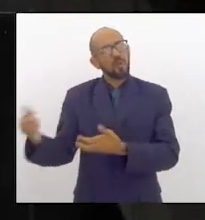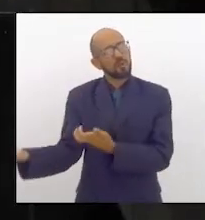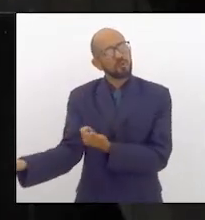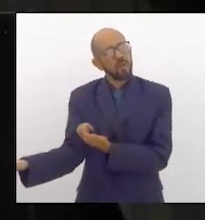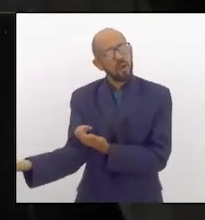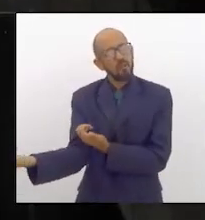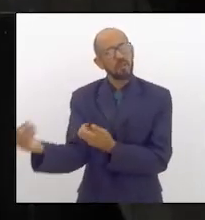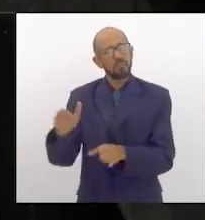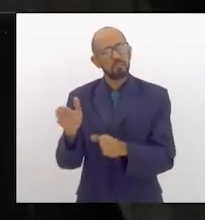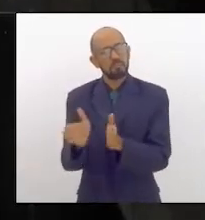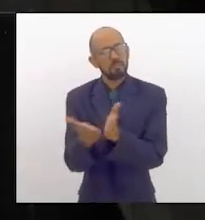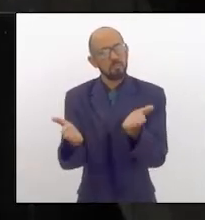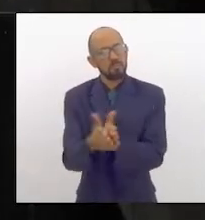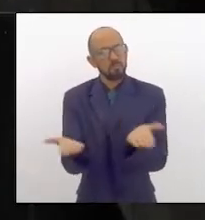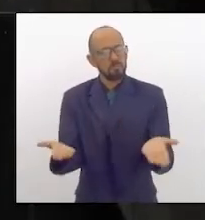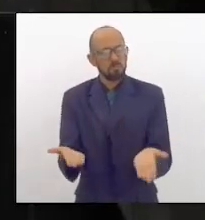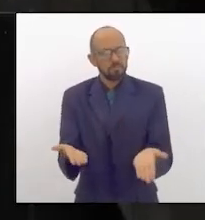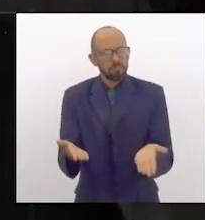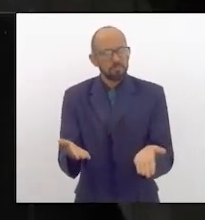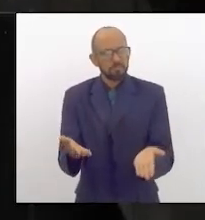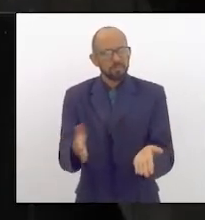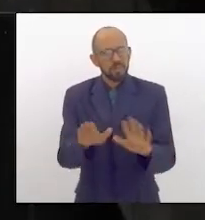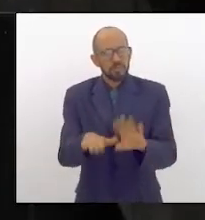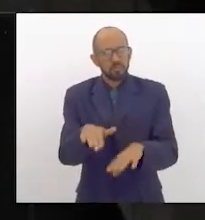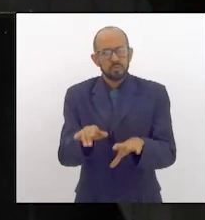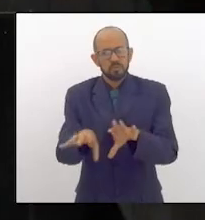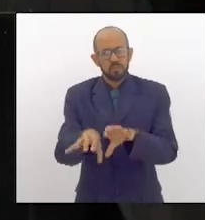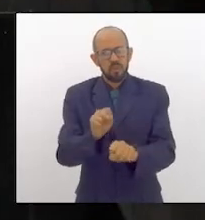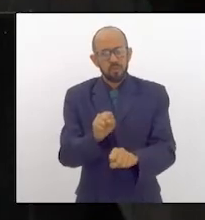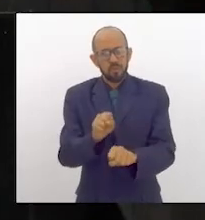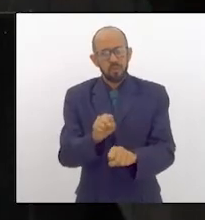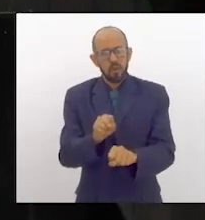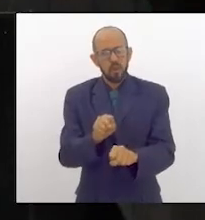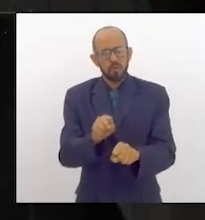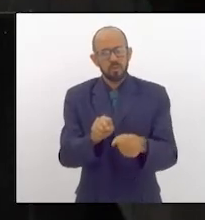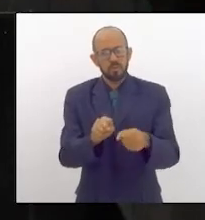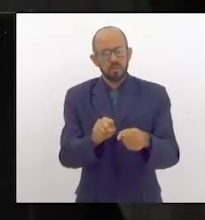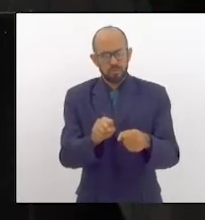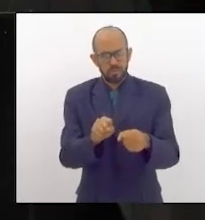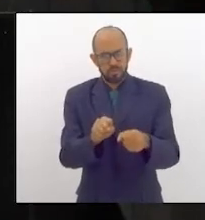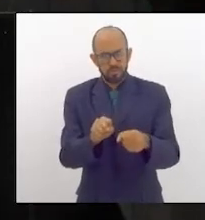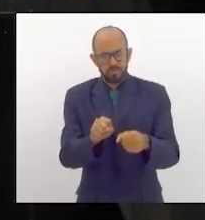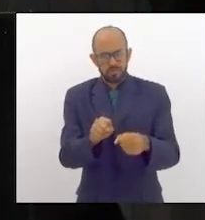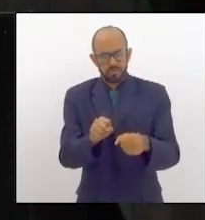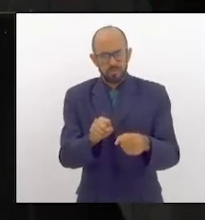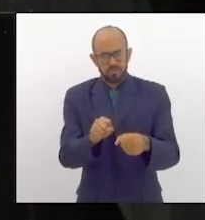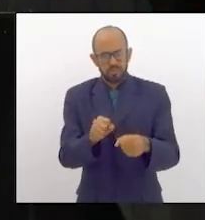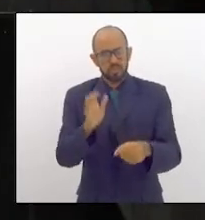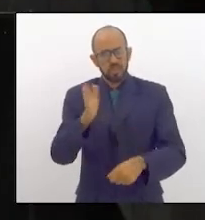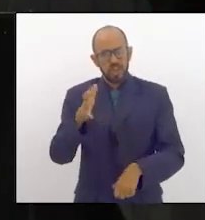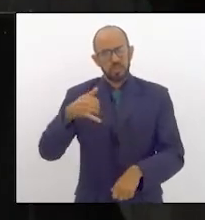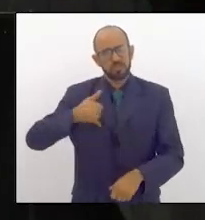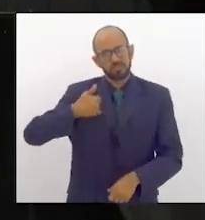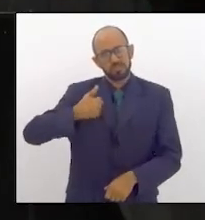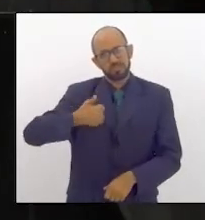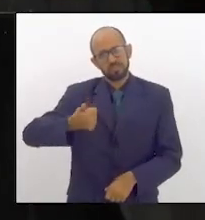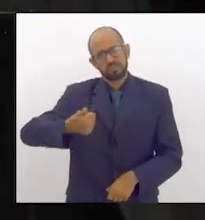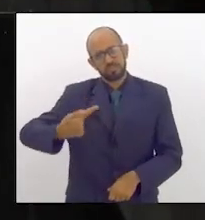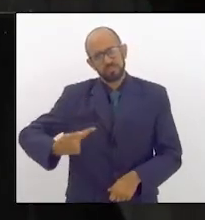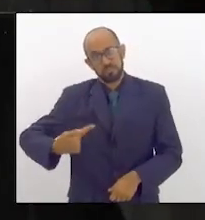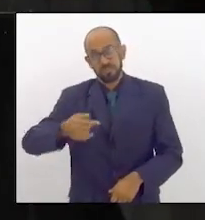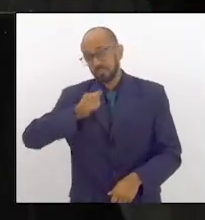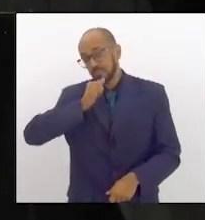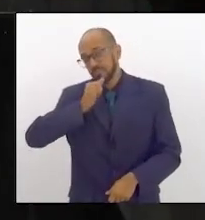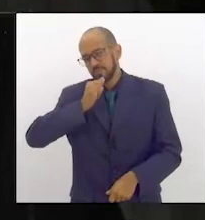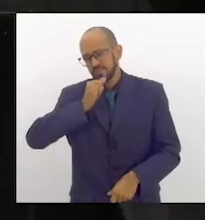origem popular é de um território periférico que sequer completou Ensino Fundamental 16 17 anos é disso que a gente tá fazendo ele alterou esse perfil mais